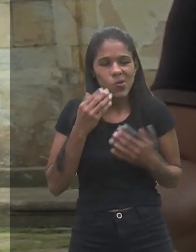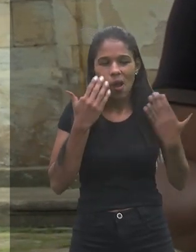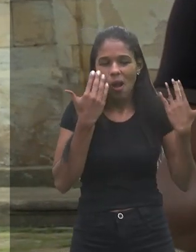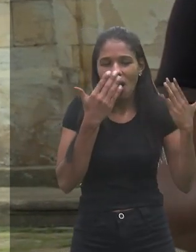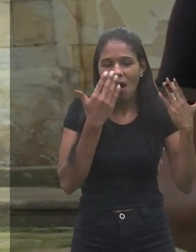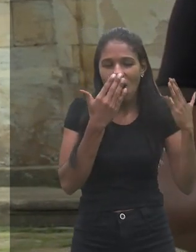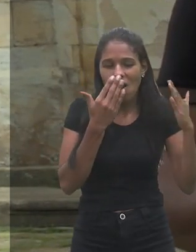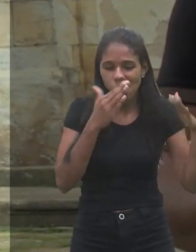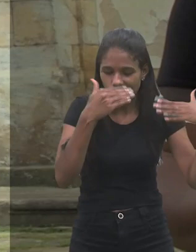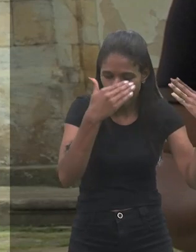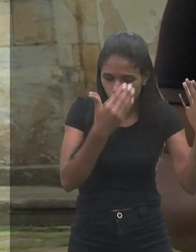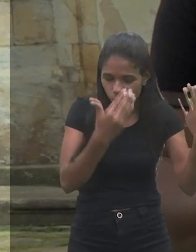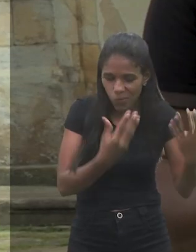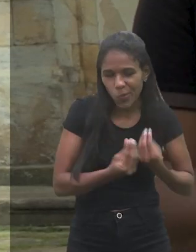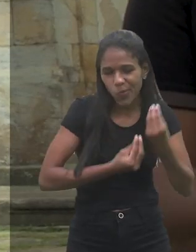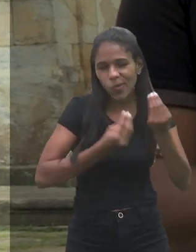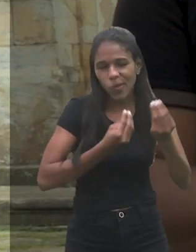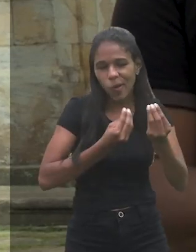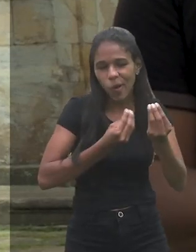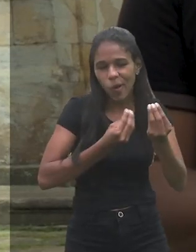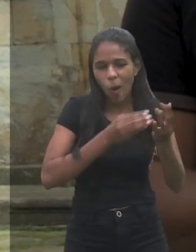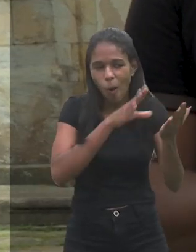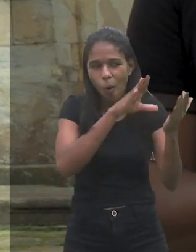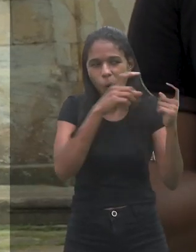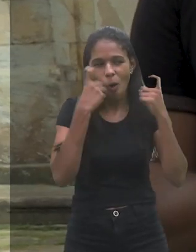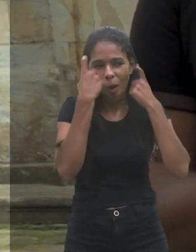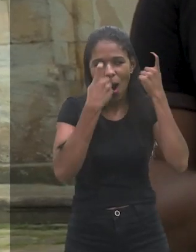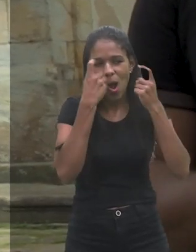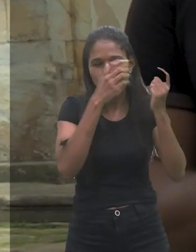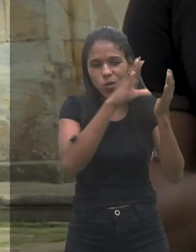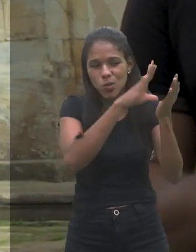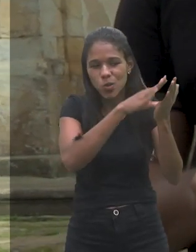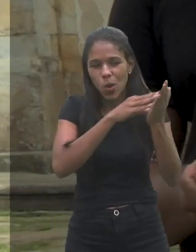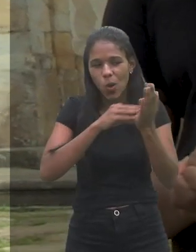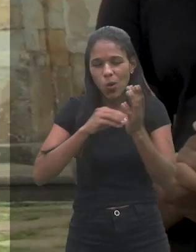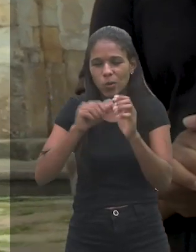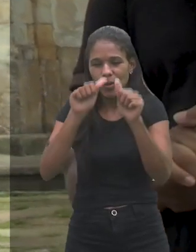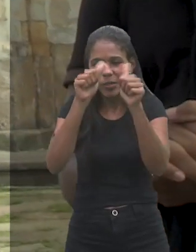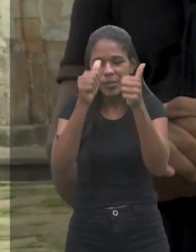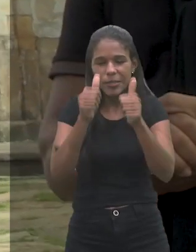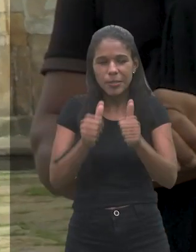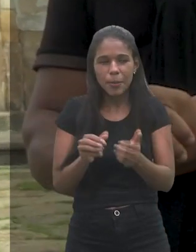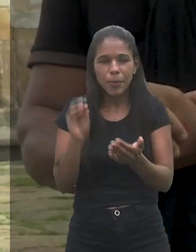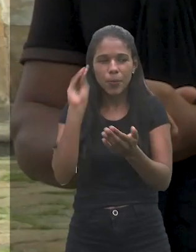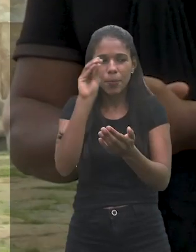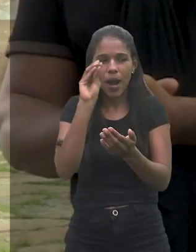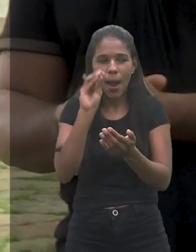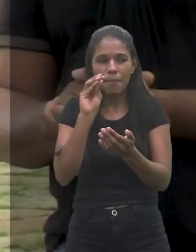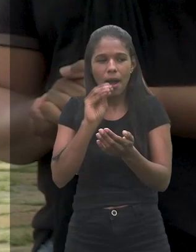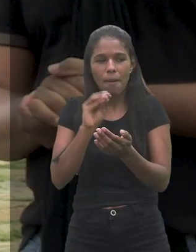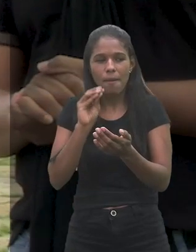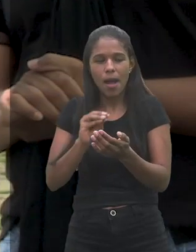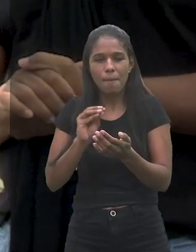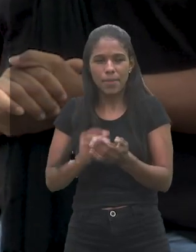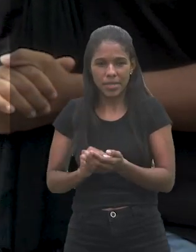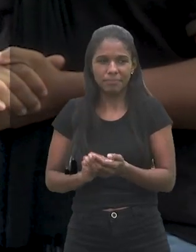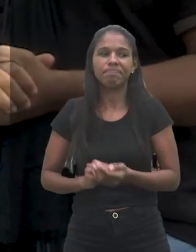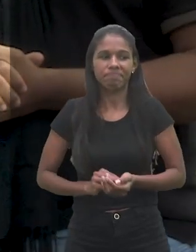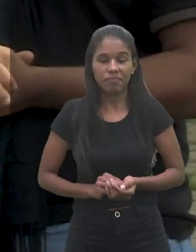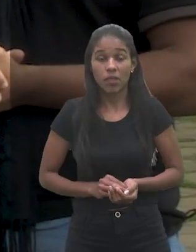mãos, tema de roupa. Houve uma vez que veio uma situação. Vem o senhor, que ele era